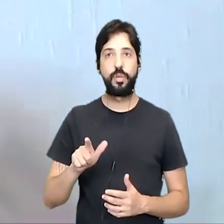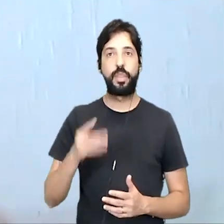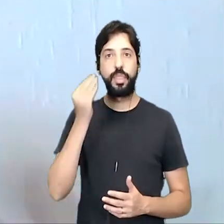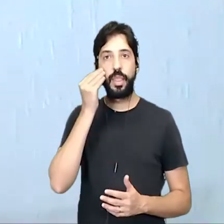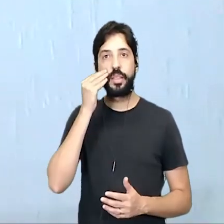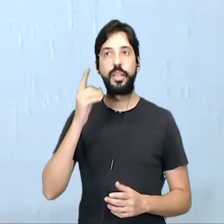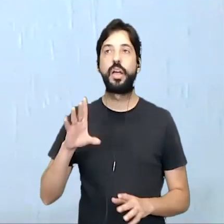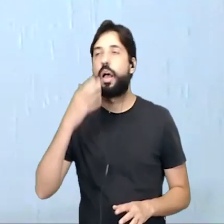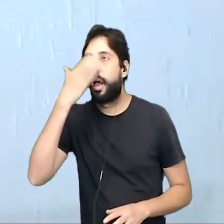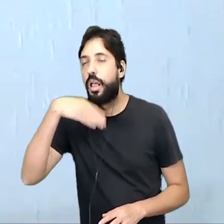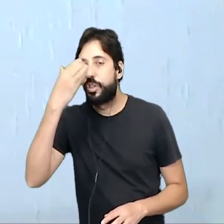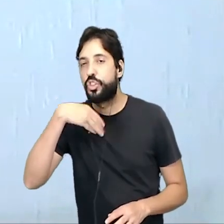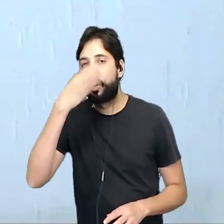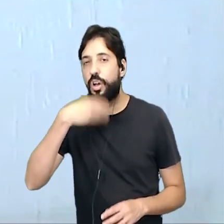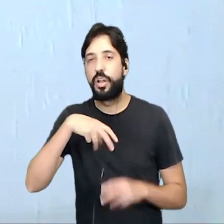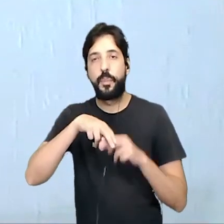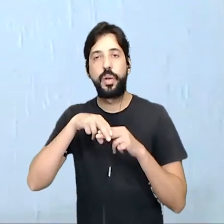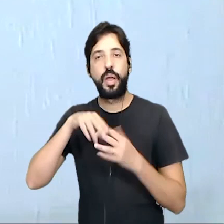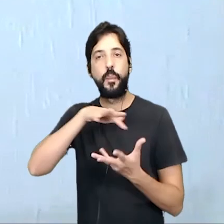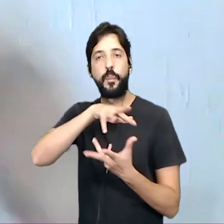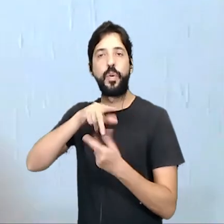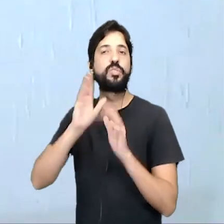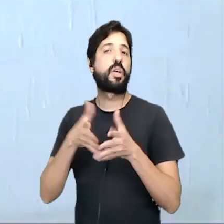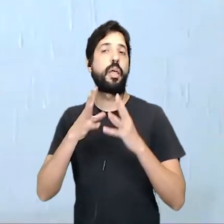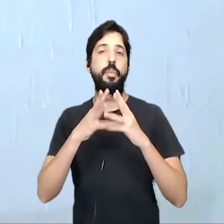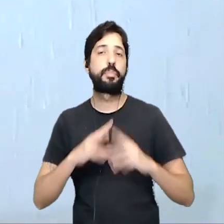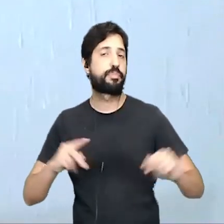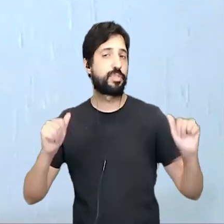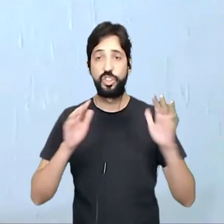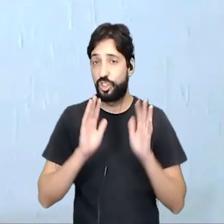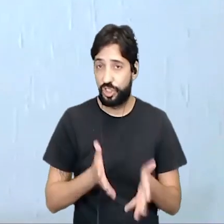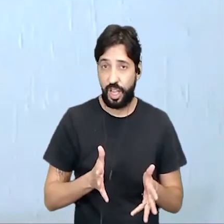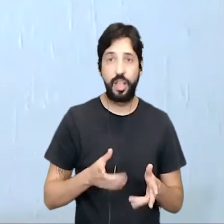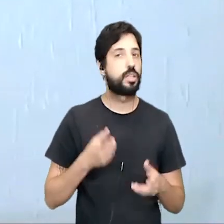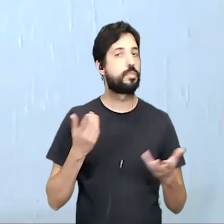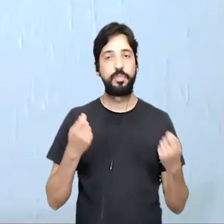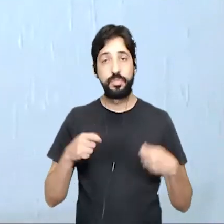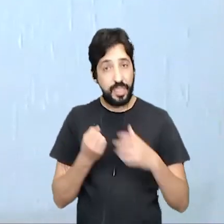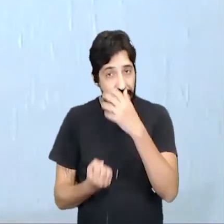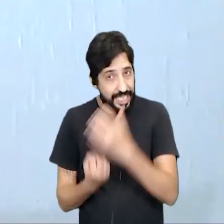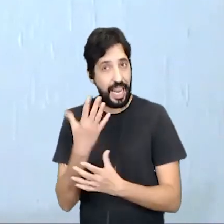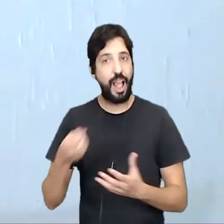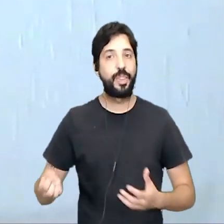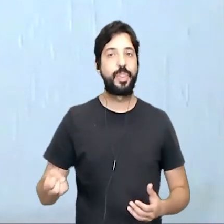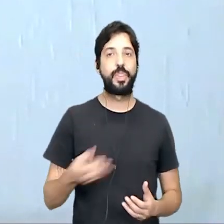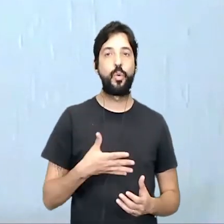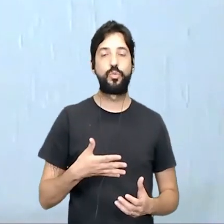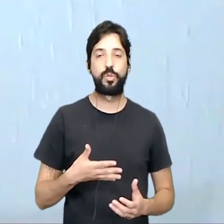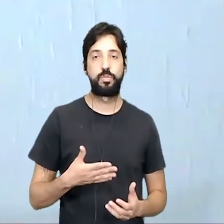pode recriar o mundo, em vez de a gente ficar o tempo inteiro chorando o mundo que já caiu, o céu que já